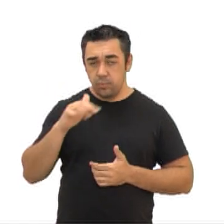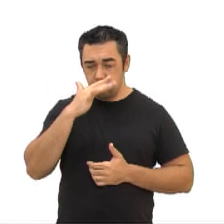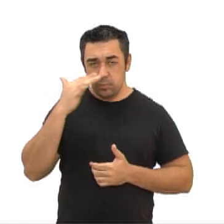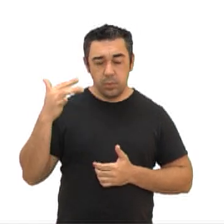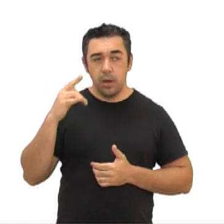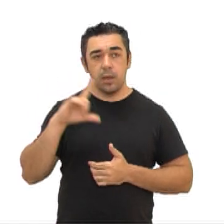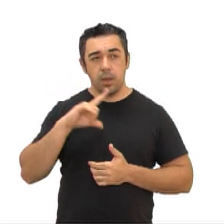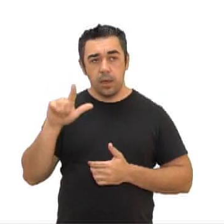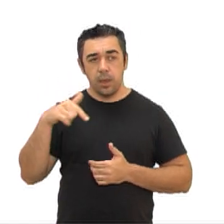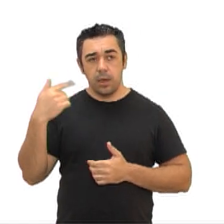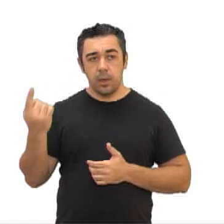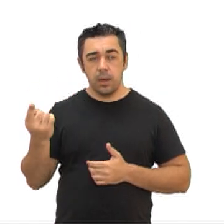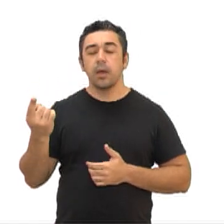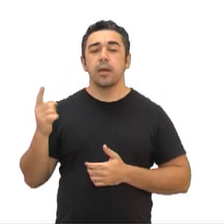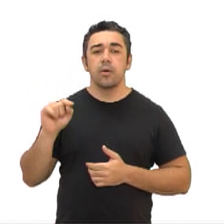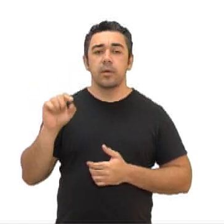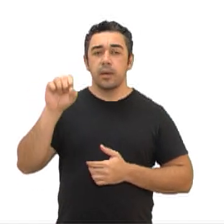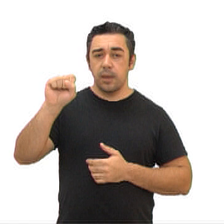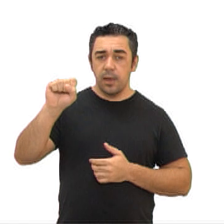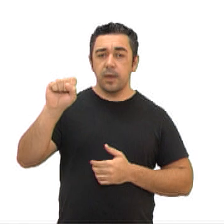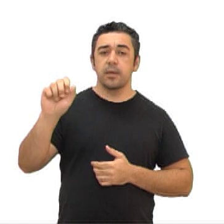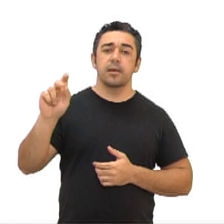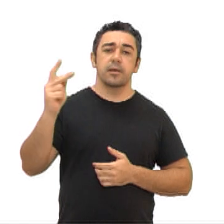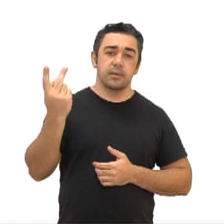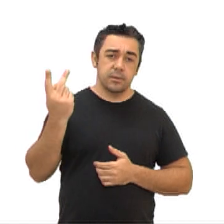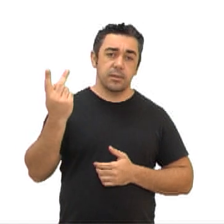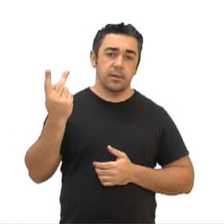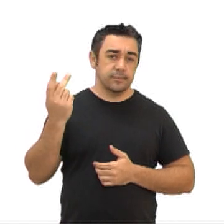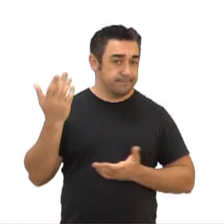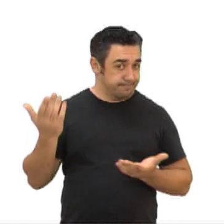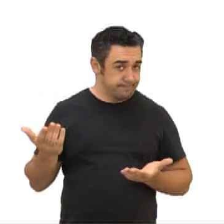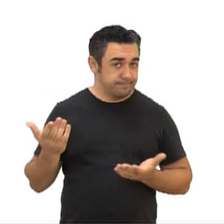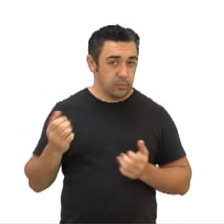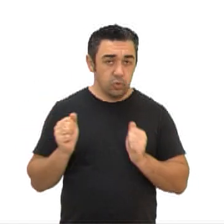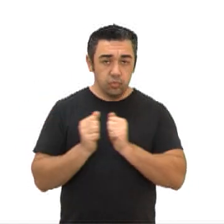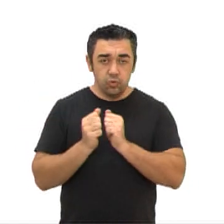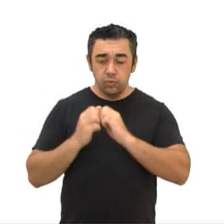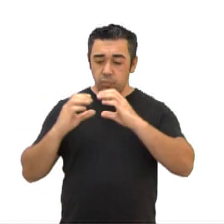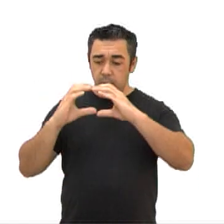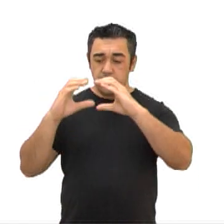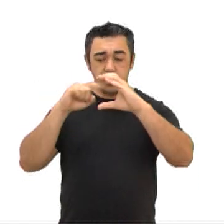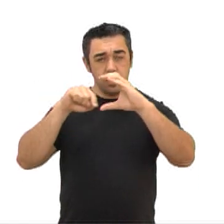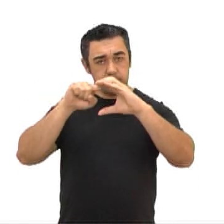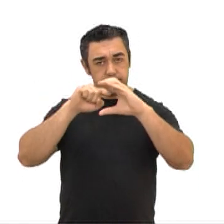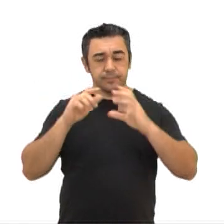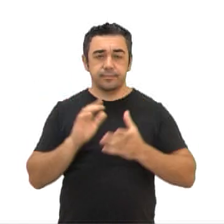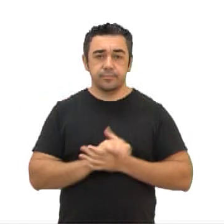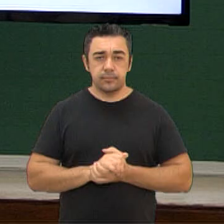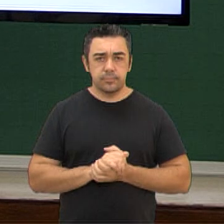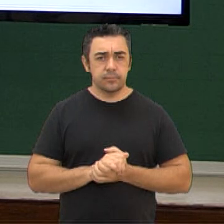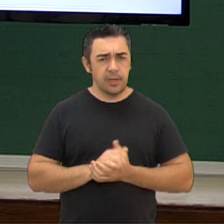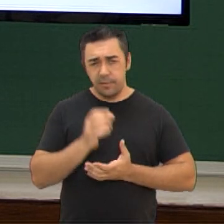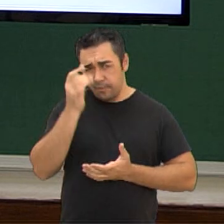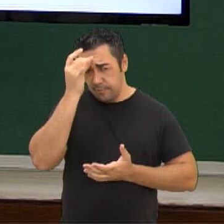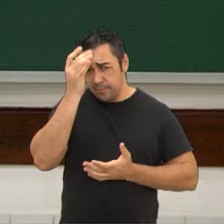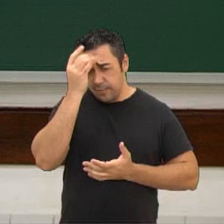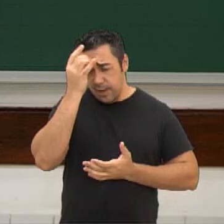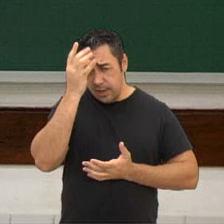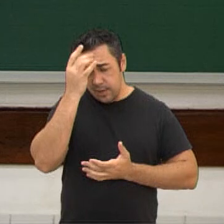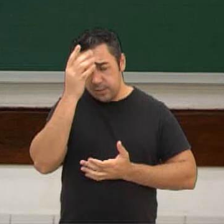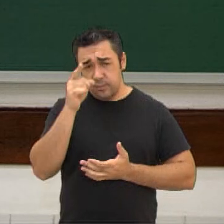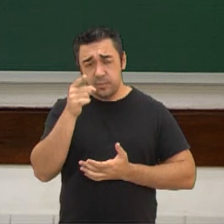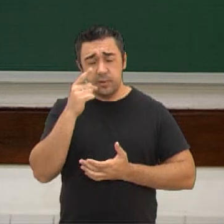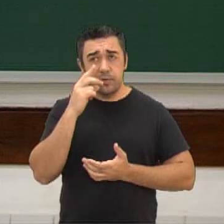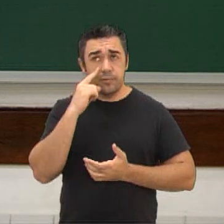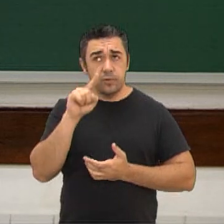OH, ligado ao anel aromático, o tiofenol, que é o SH, ligado ao anel aromático. Então é fácil, né? Lembrou